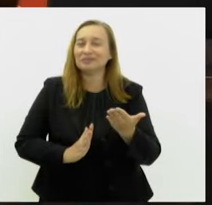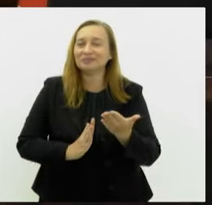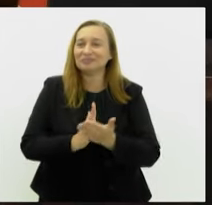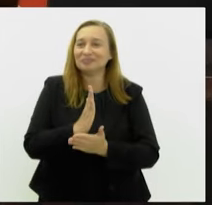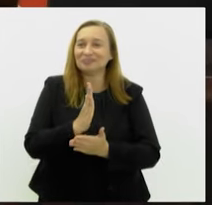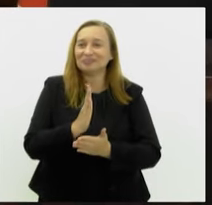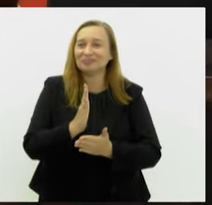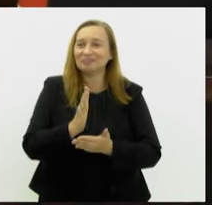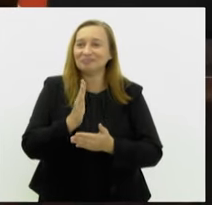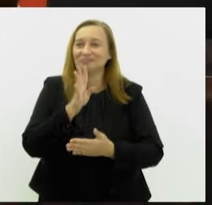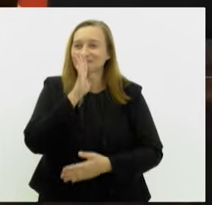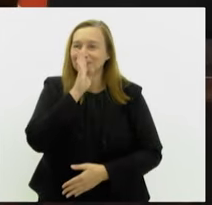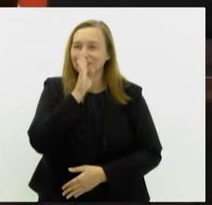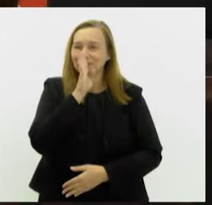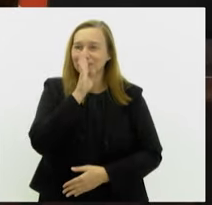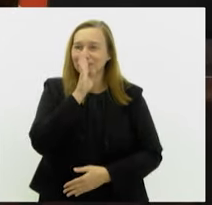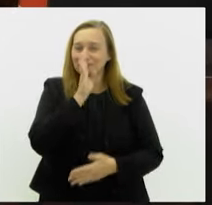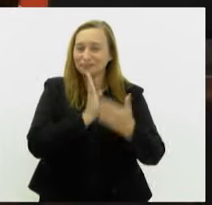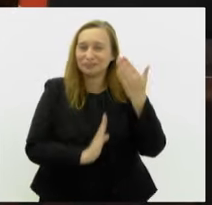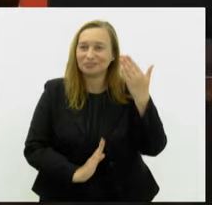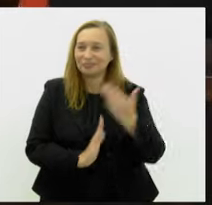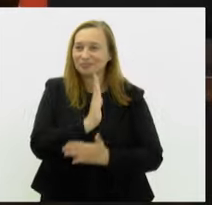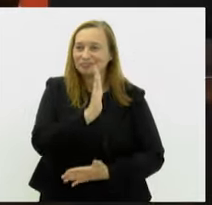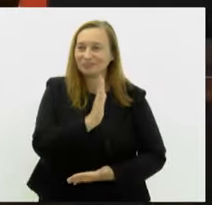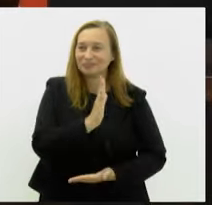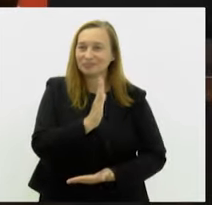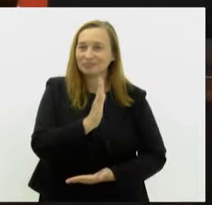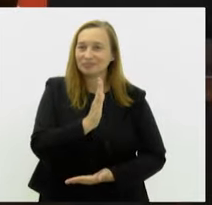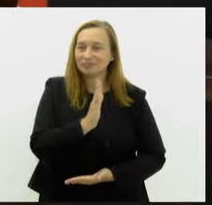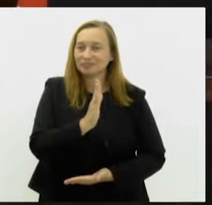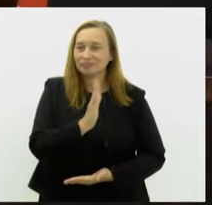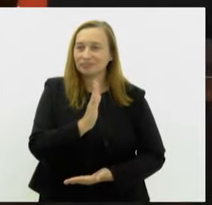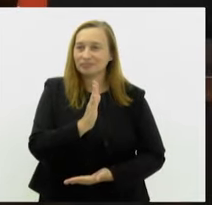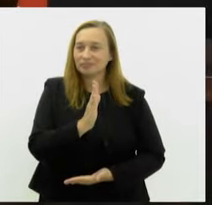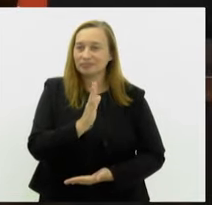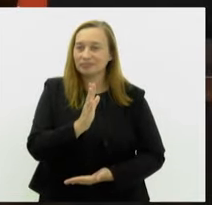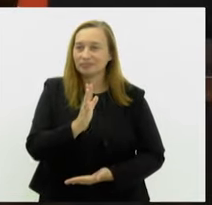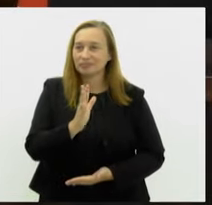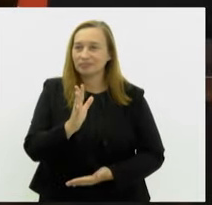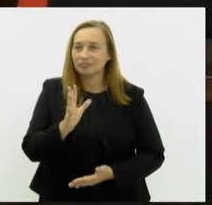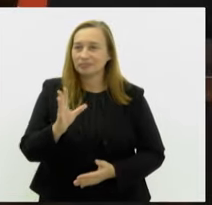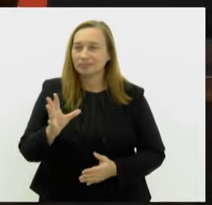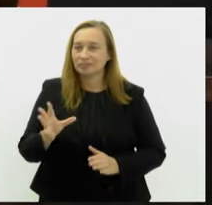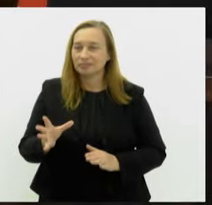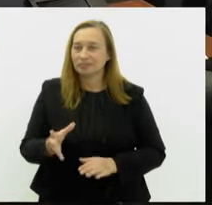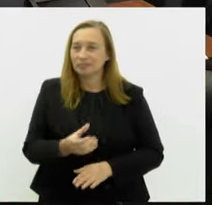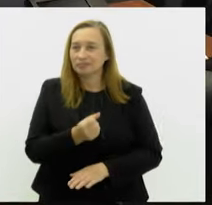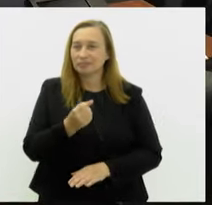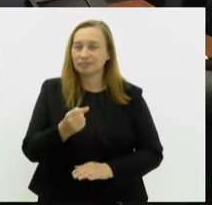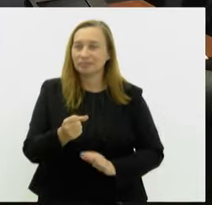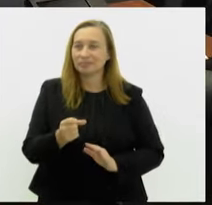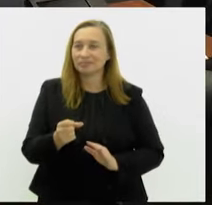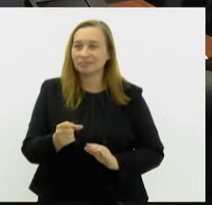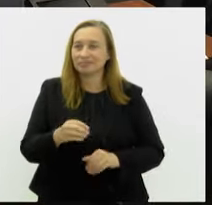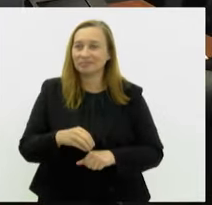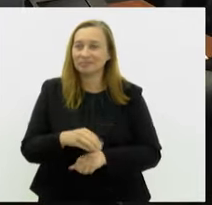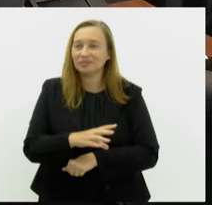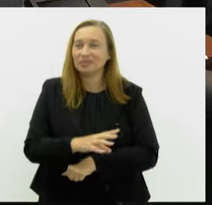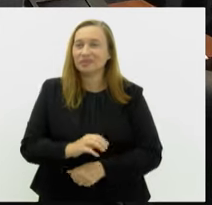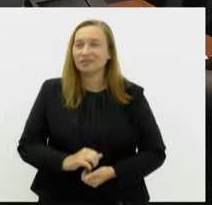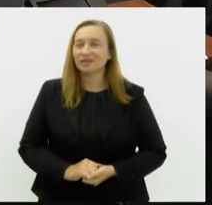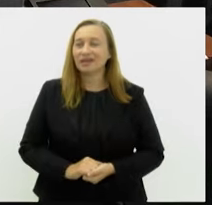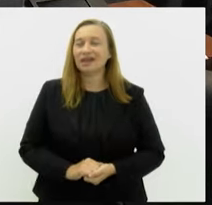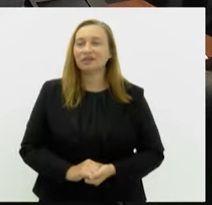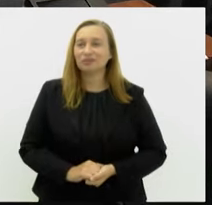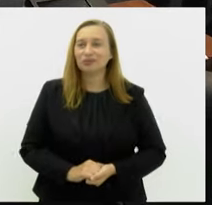permaneçam como estão. Aprovado. Salvo os destaques. E os votos contrários, senhor.